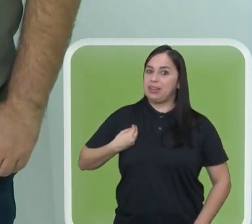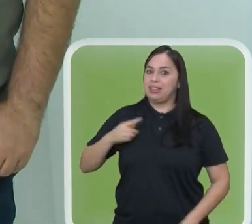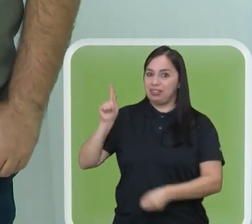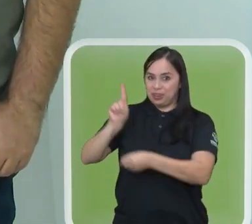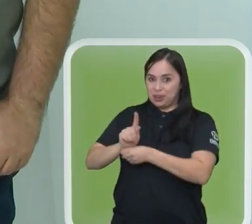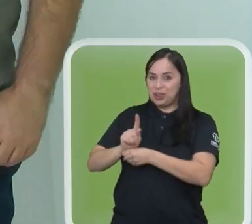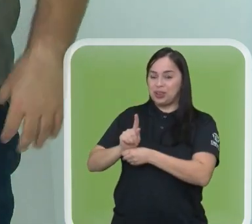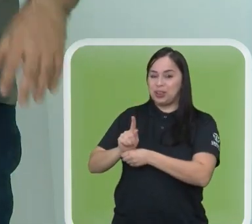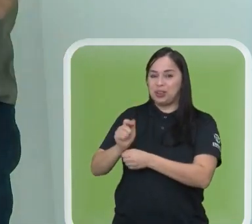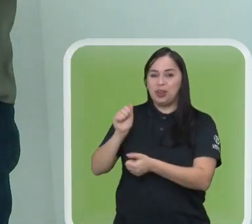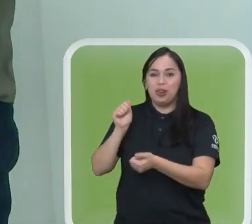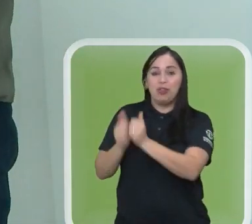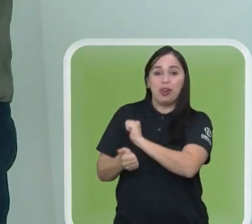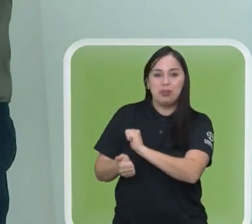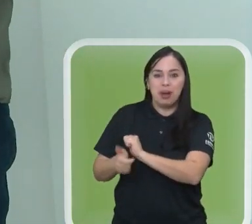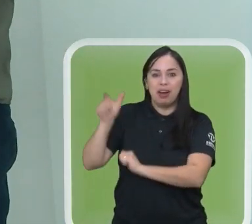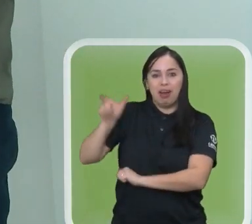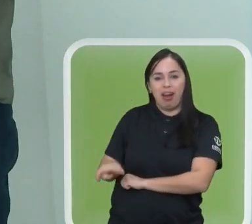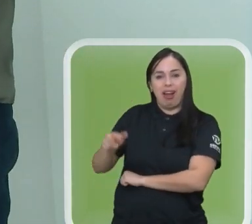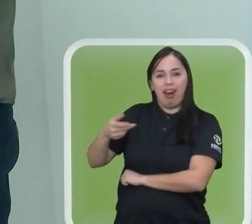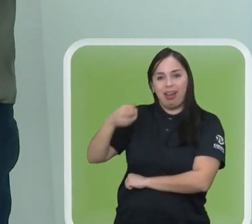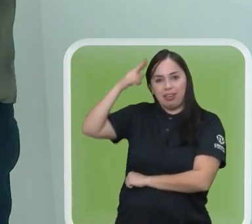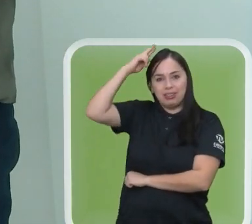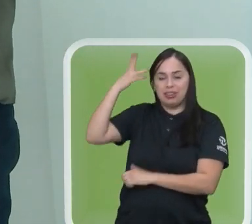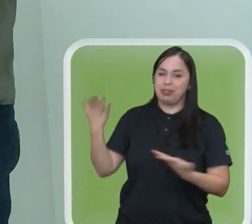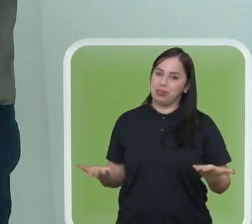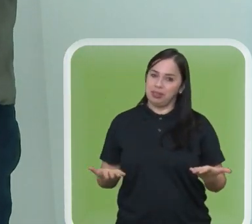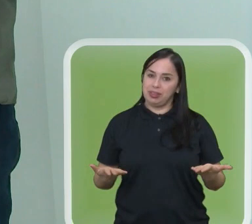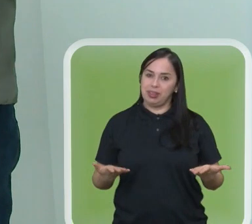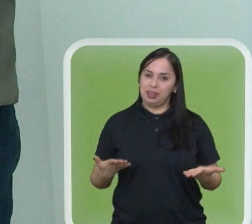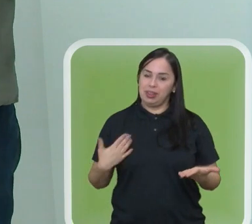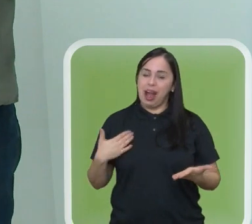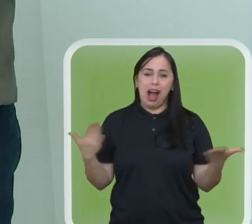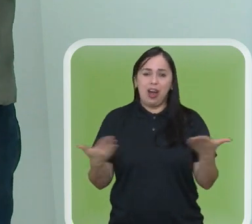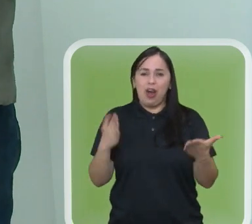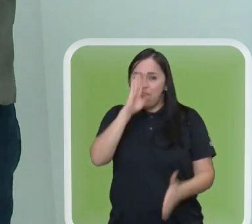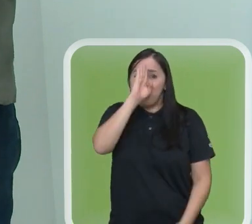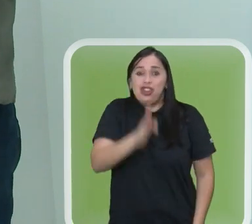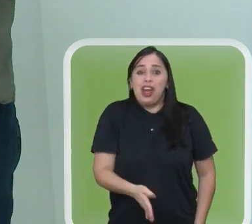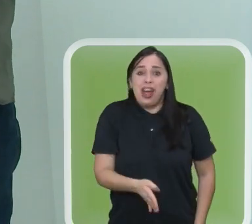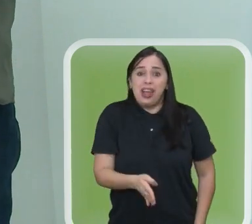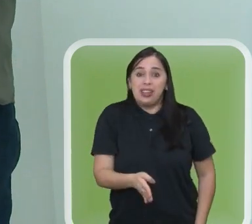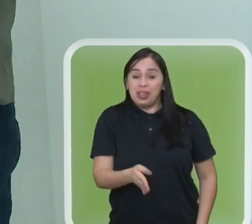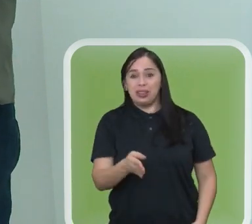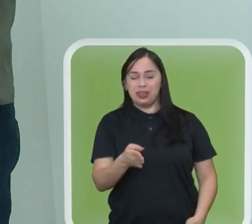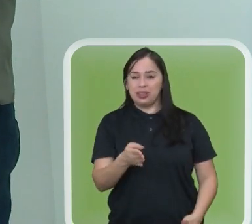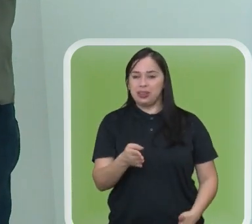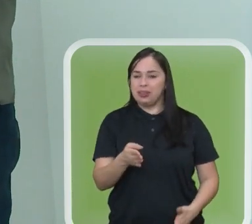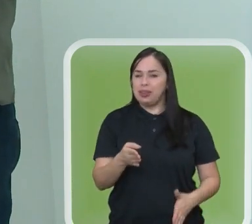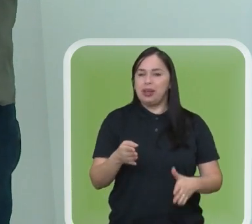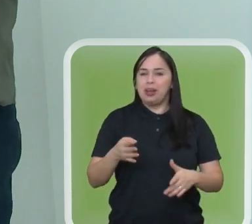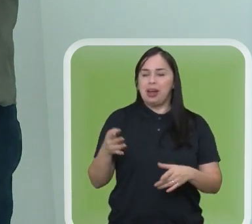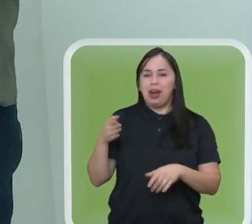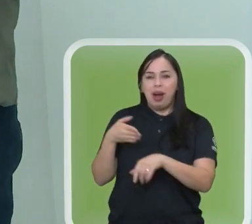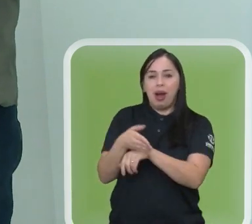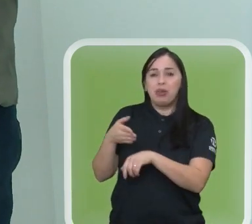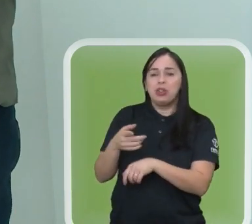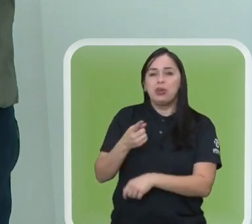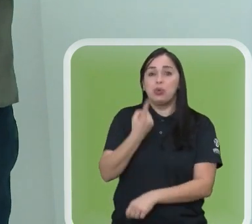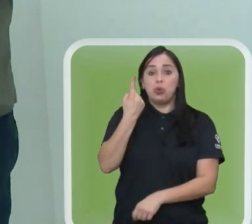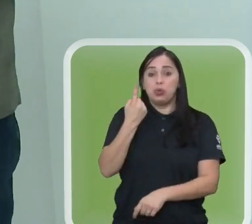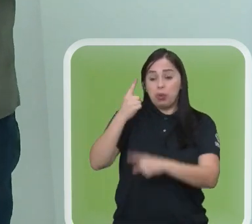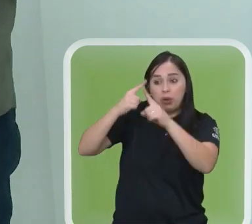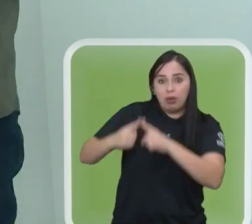Robertinho da Padaria. E para a gente adiantar as coisas, vou fugir do script, a gente vai direto para a última participação do São José, os